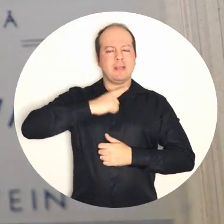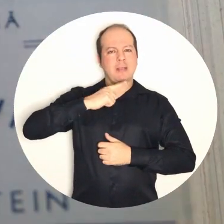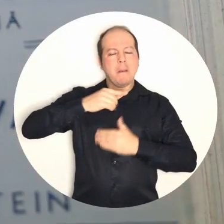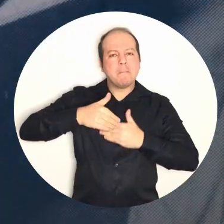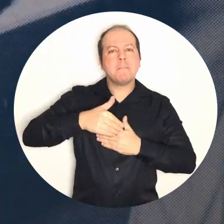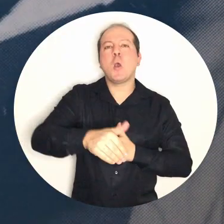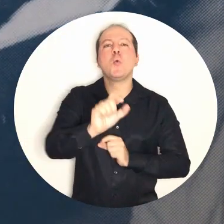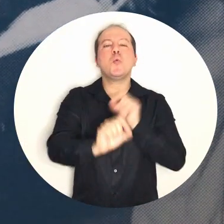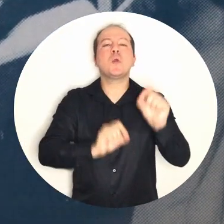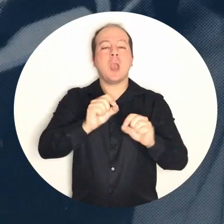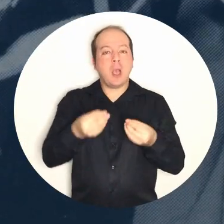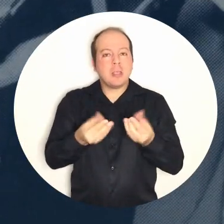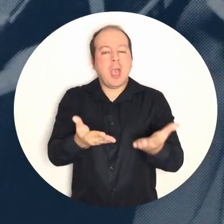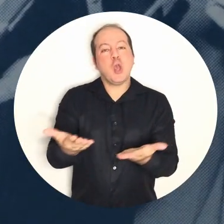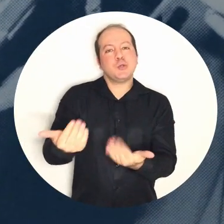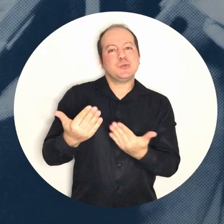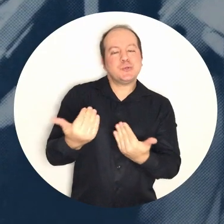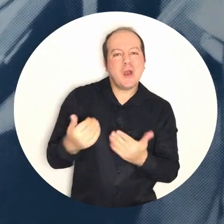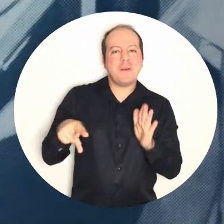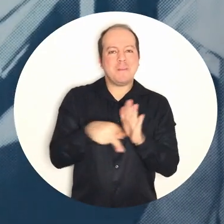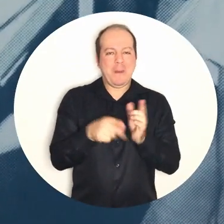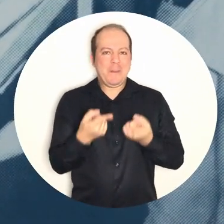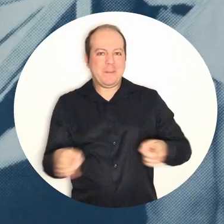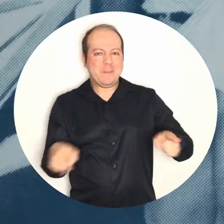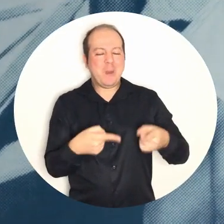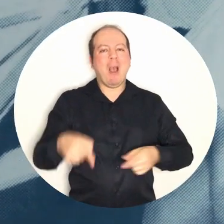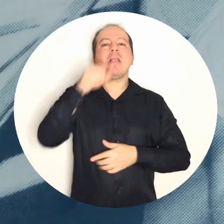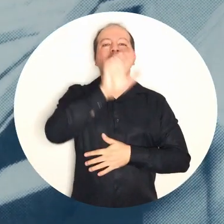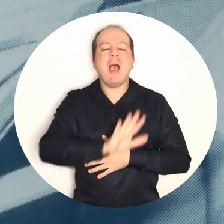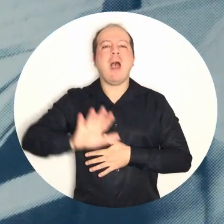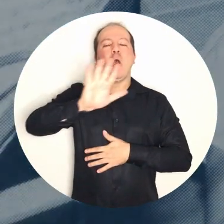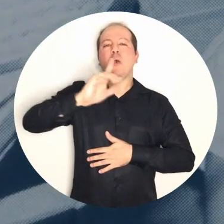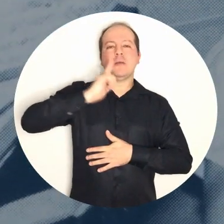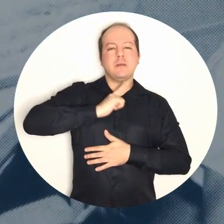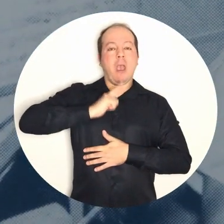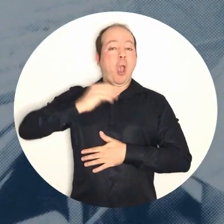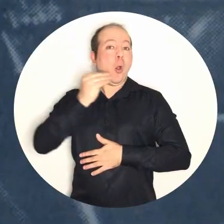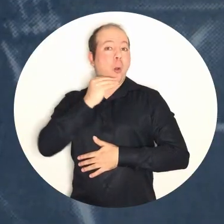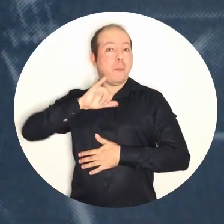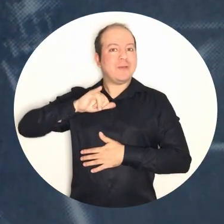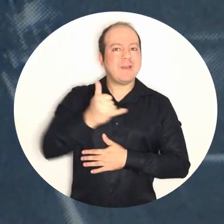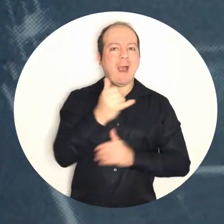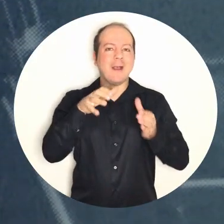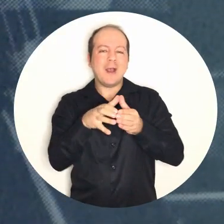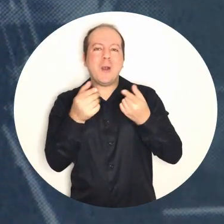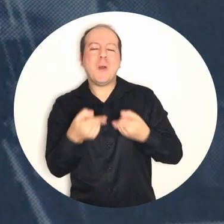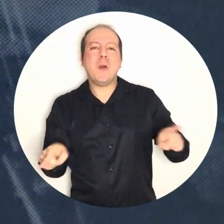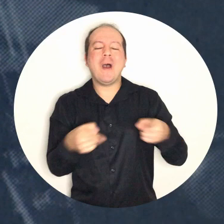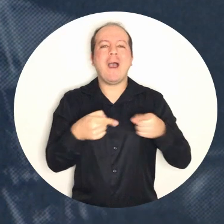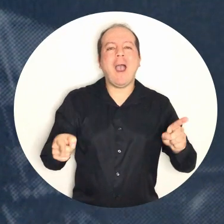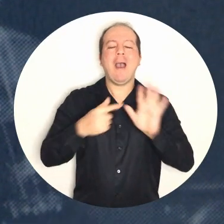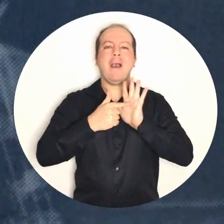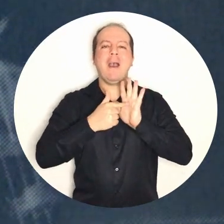por premissa oferecer aos mais jovens solistas nacionais a oportunidade de atuar com a orquestra